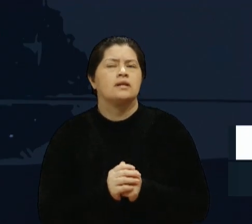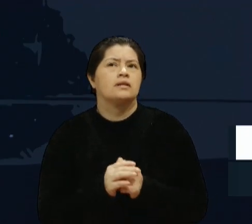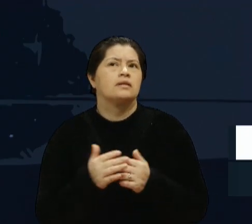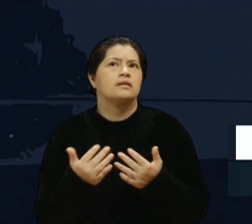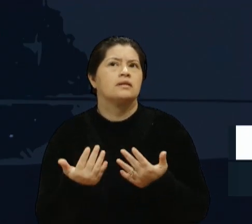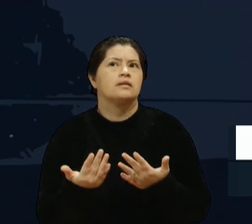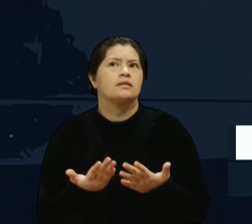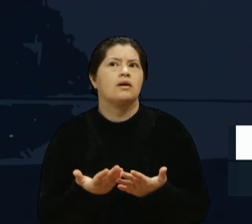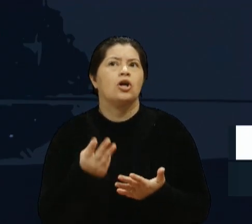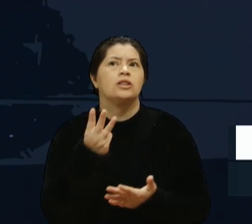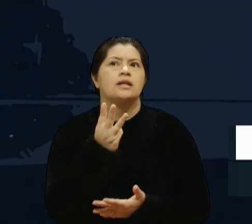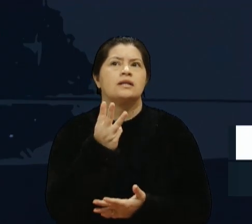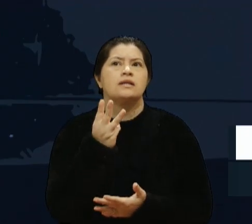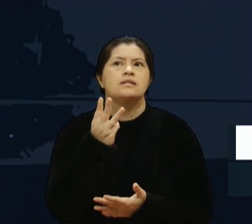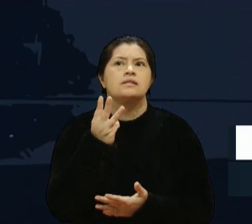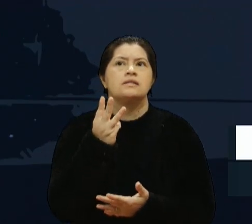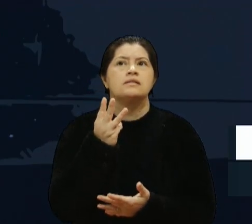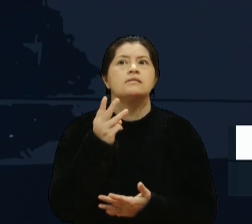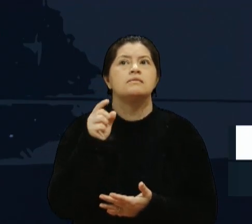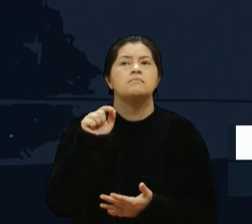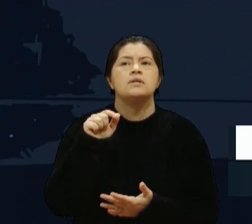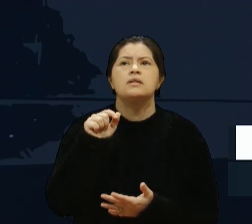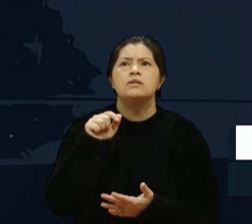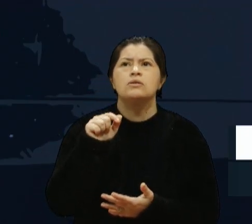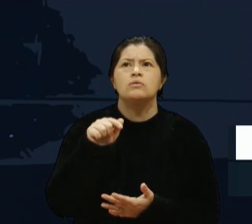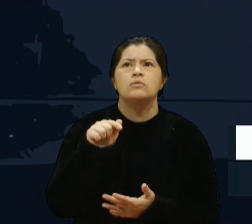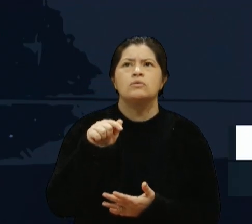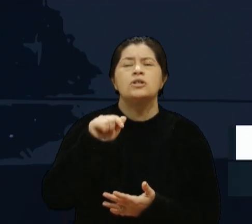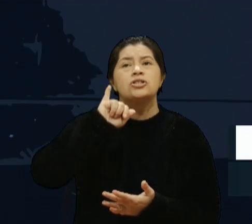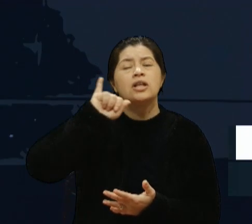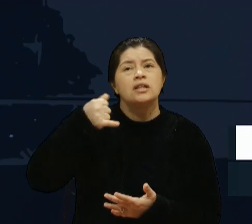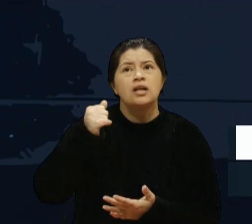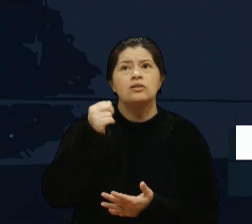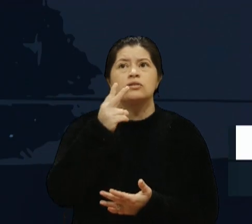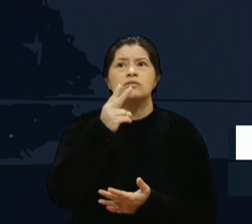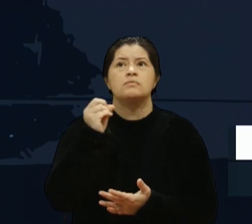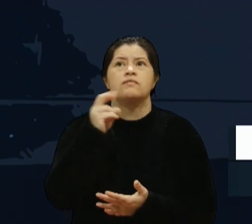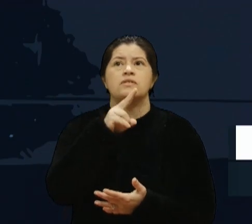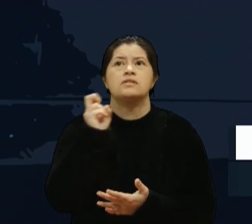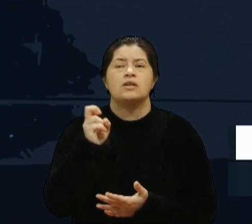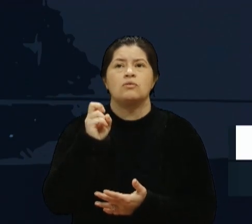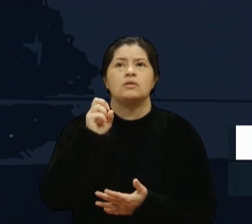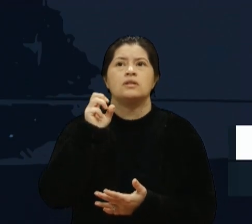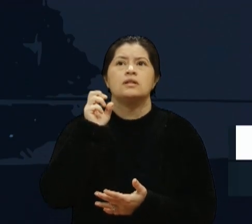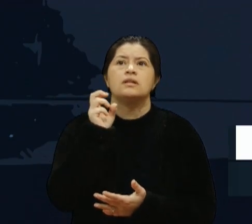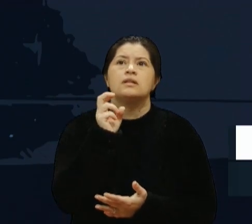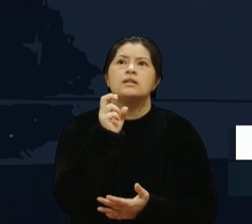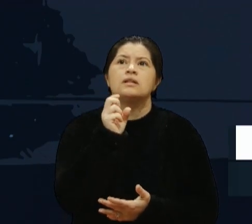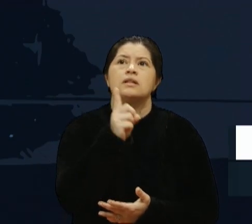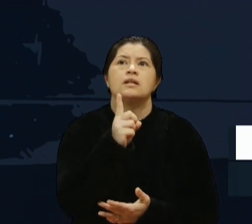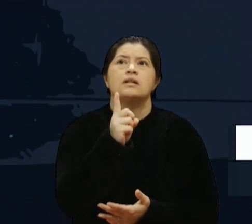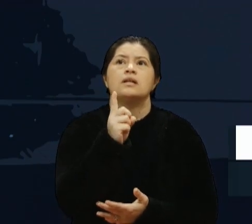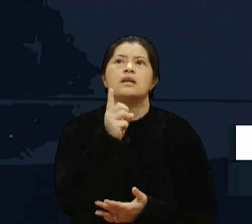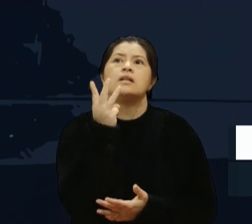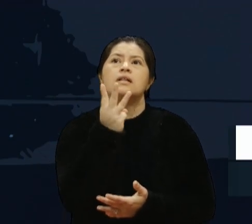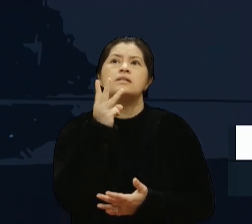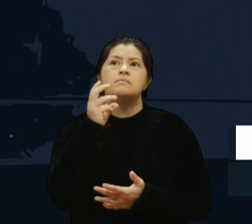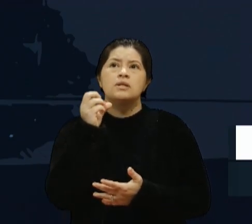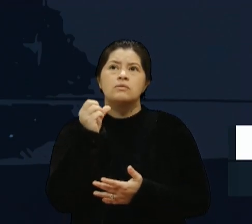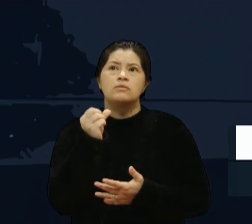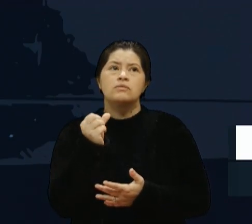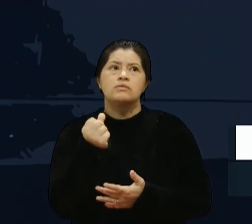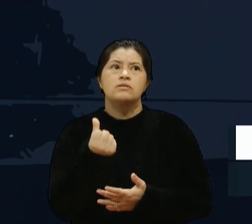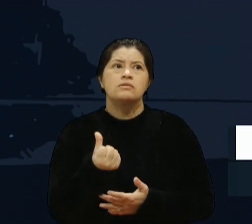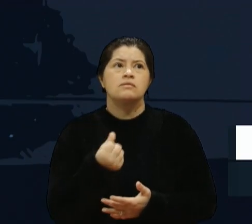de 3.000... Em janeiro de 2025, nós tínhamos 3.515 famílias beneficiadas pela Bolsa Família.